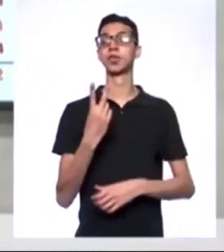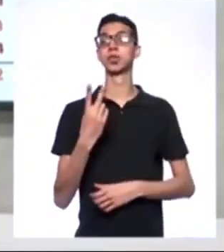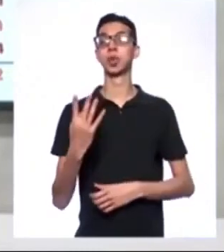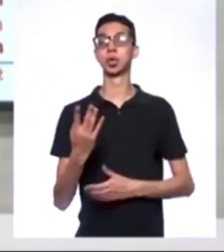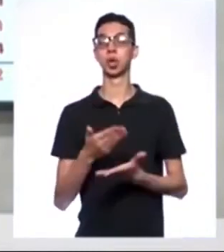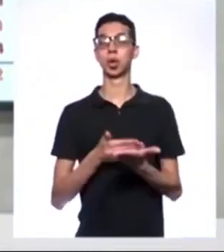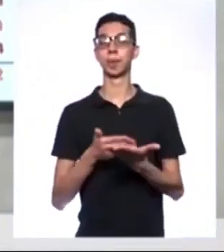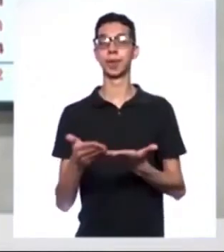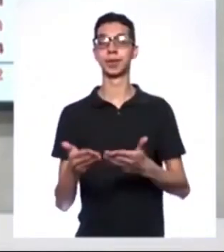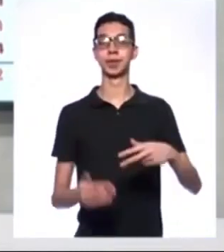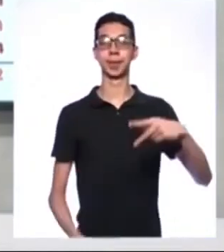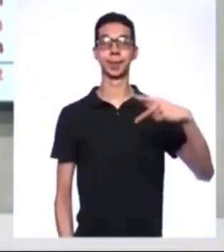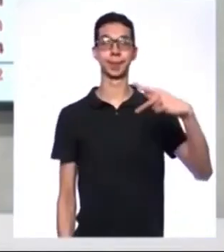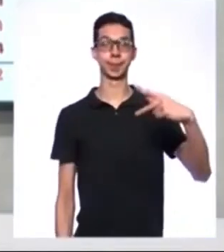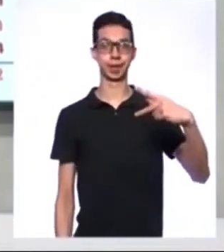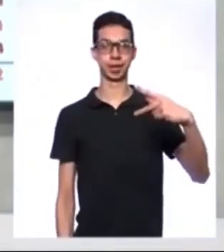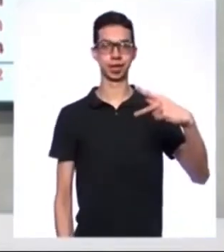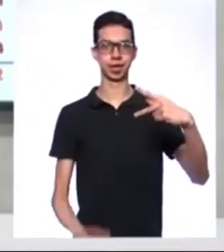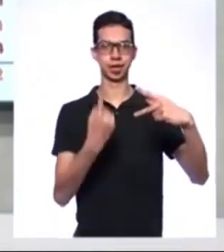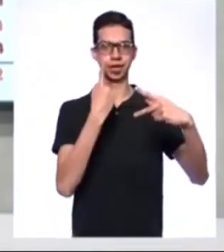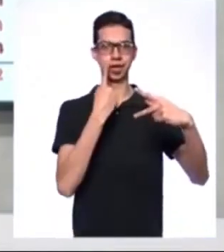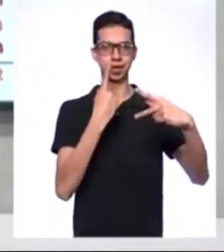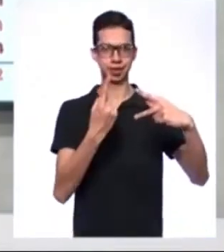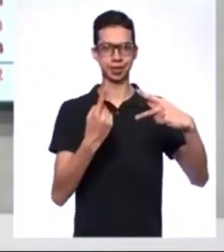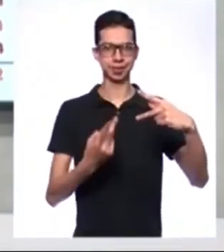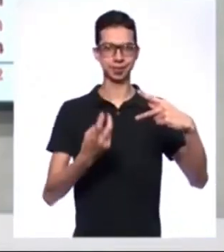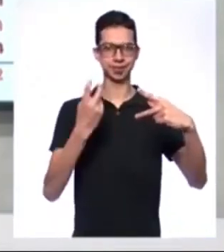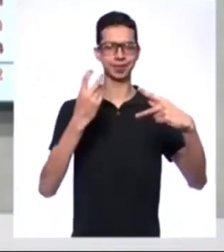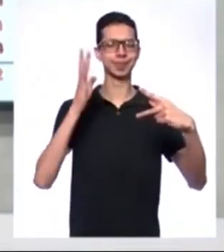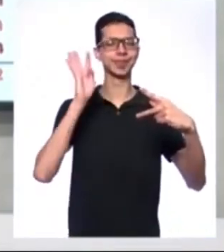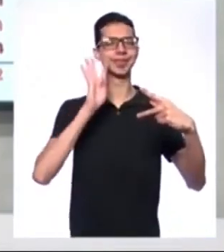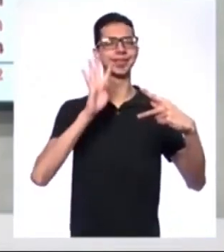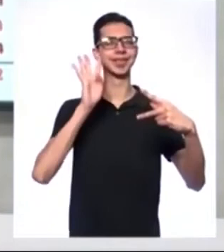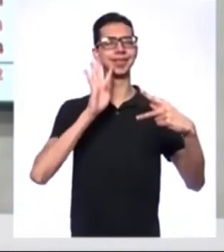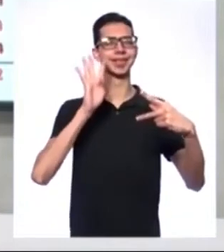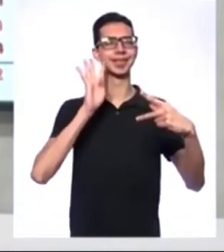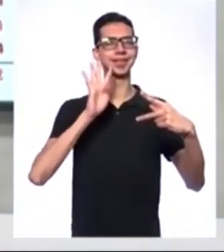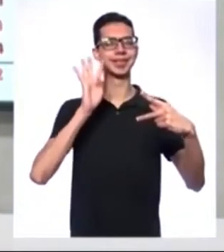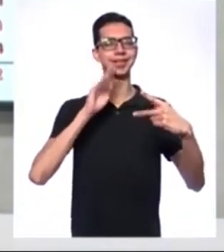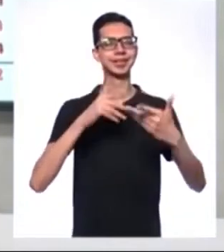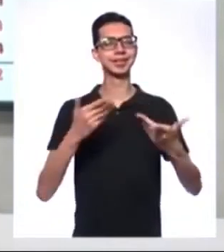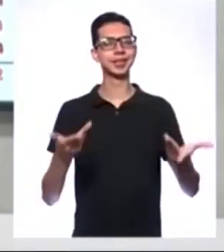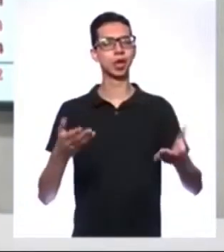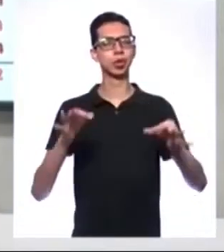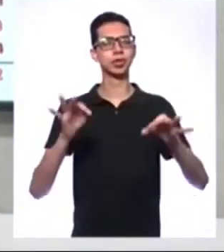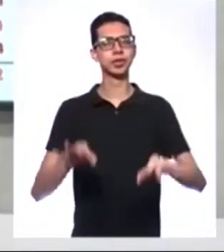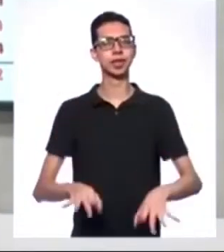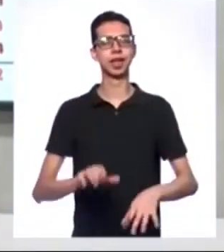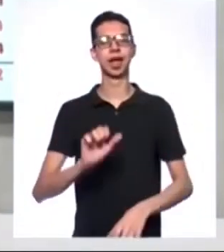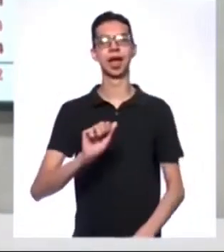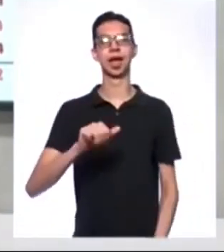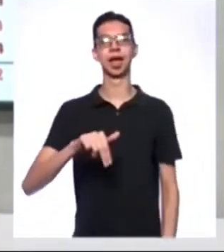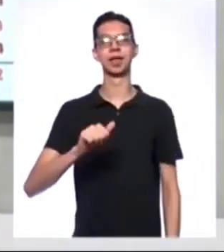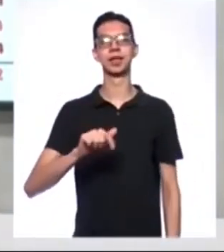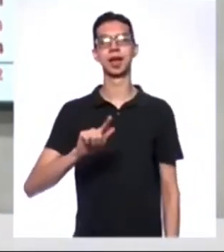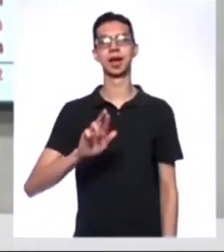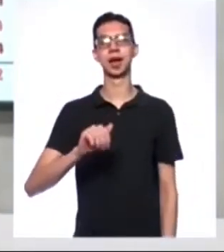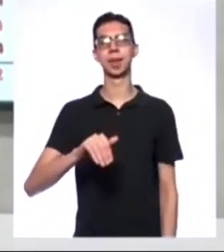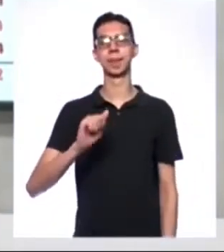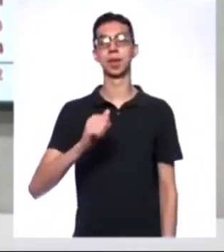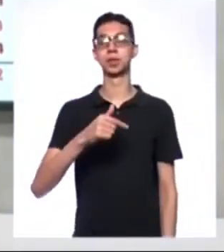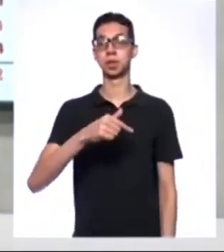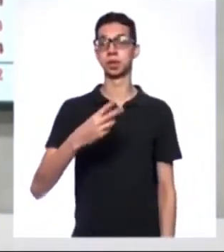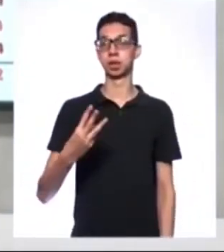começam com P Olha que legal a gente com certeza então o anagrama 73